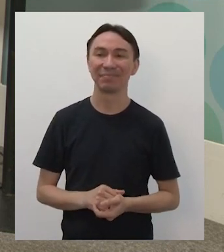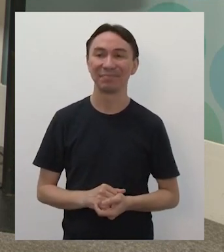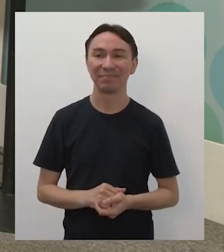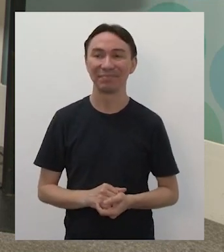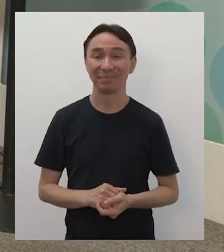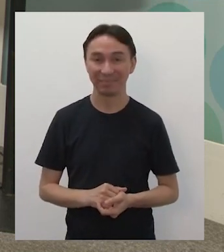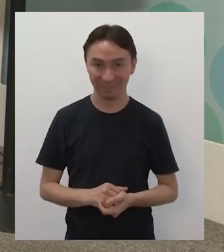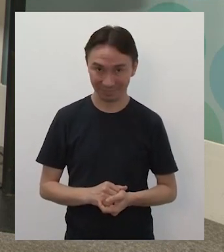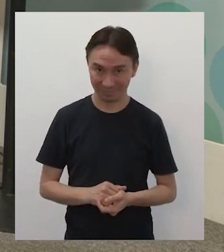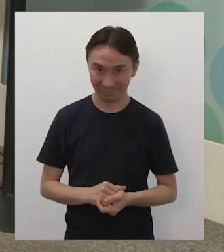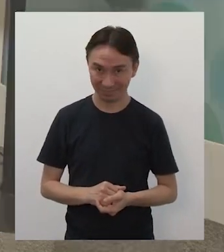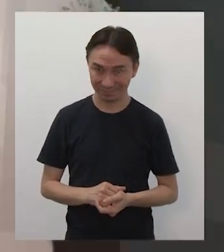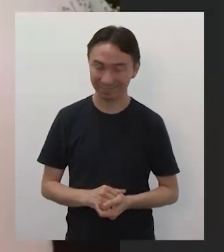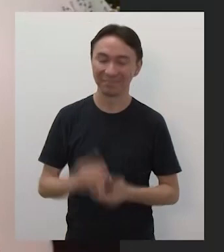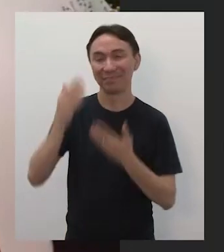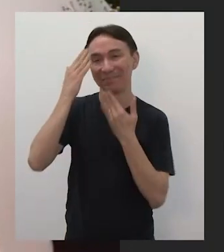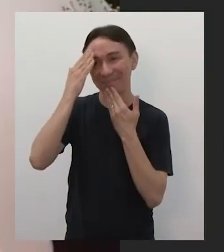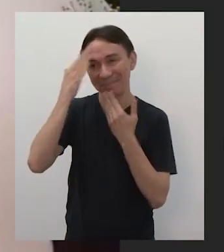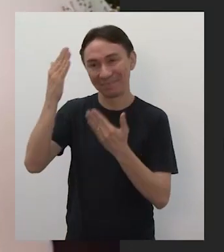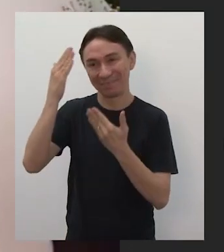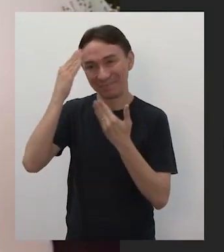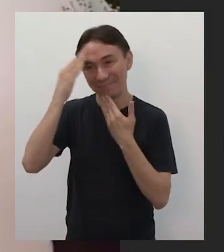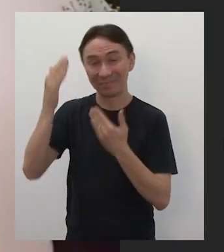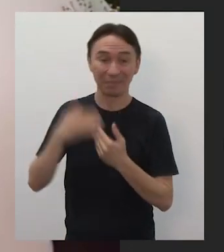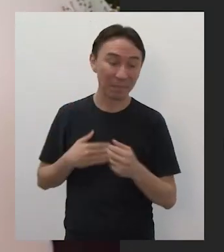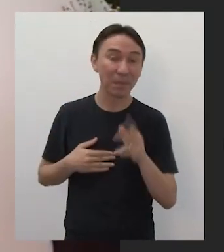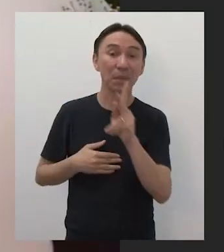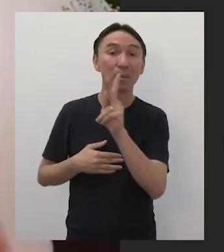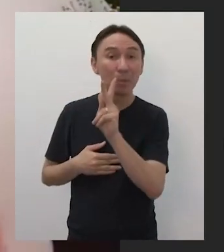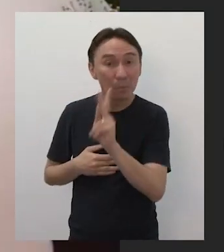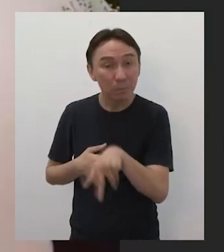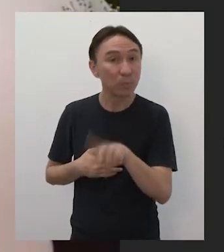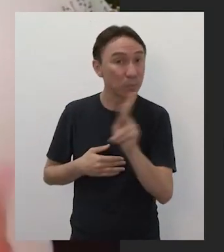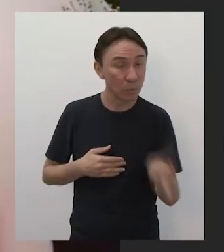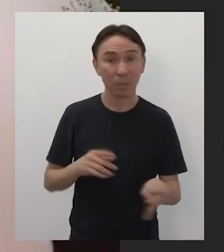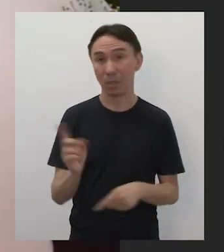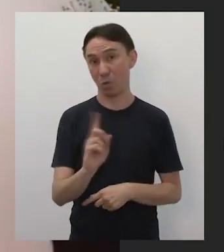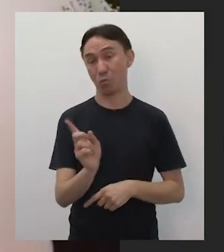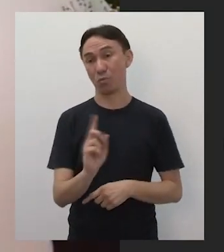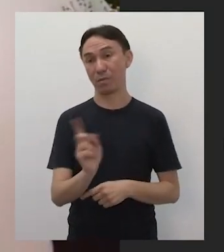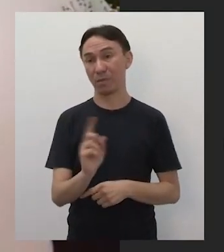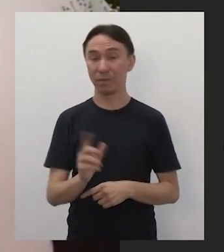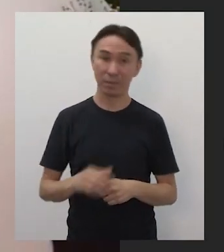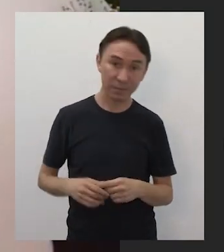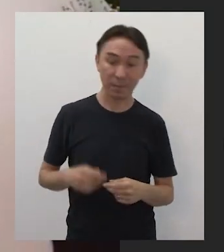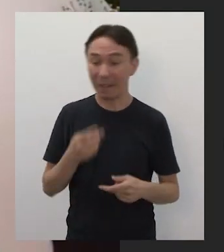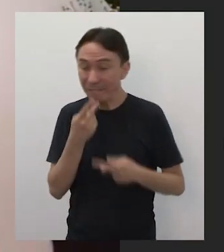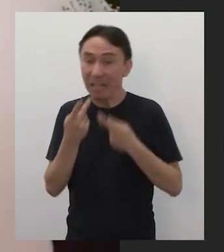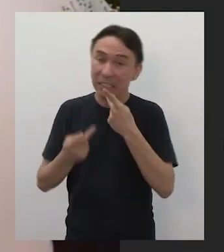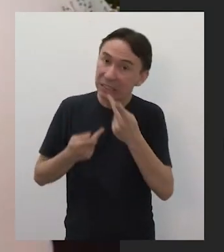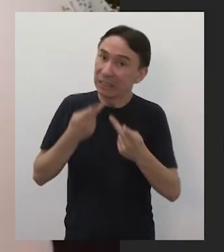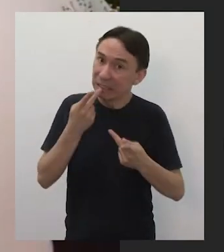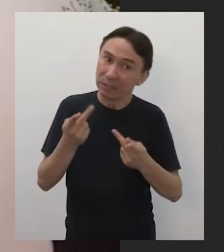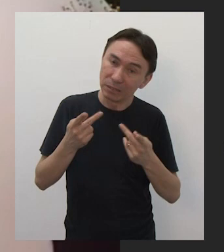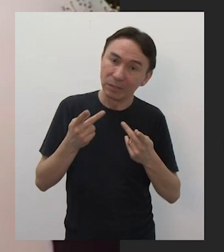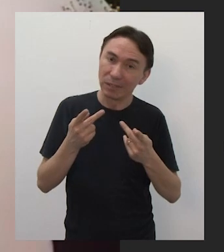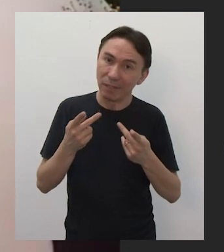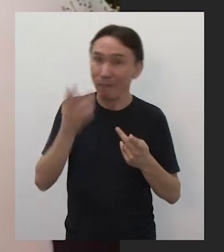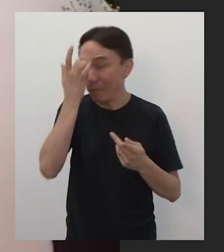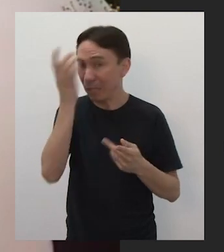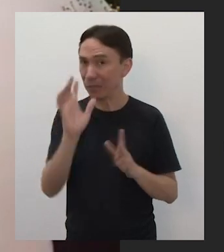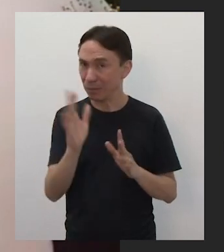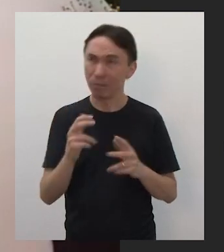Obrigada. Obrigada, Tânia. Na verdade, eu não sou professora, então eu não tenho muita facilidade, assim, de ficar falando. Eu sou um pouquinho tímida, mas